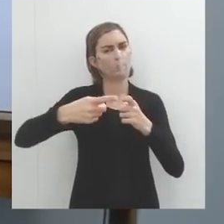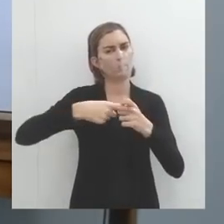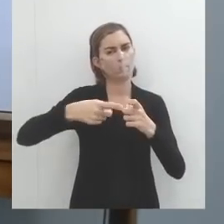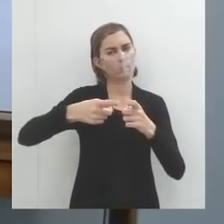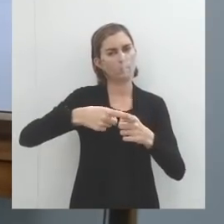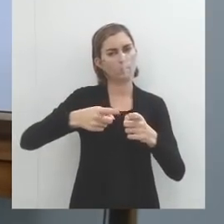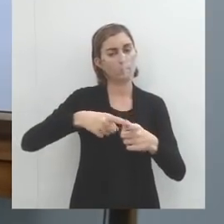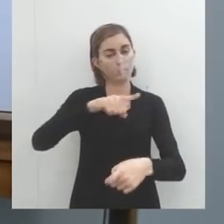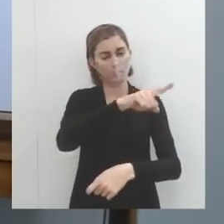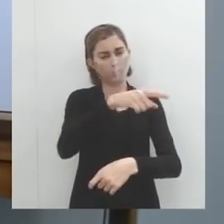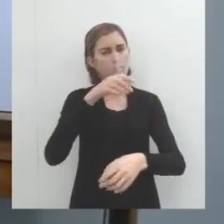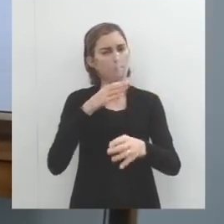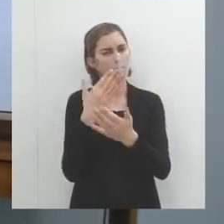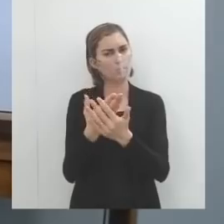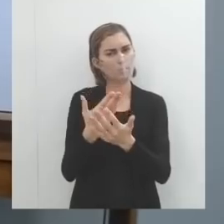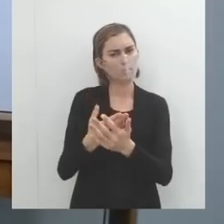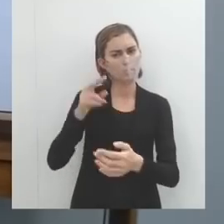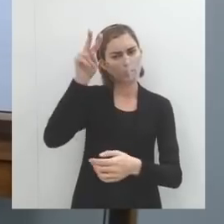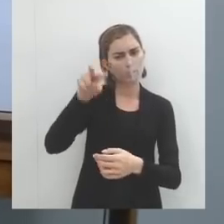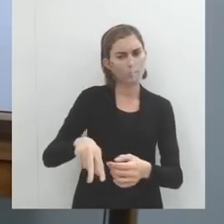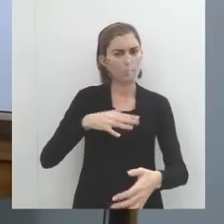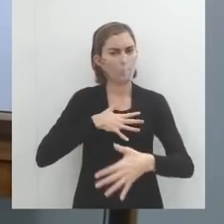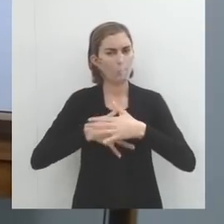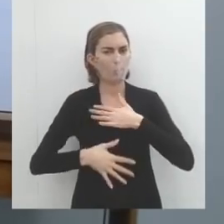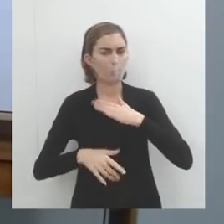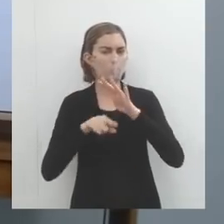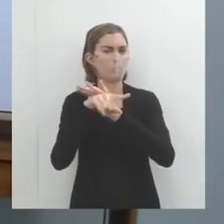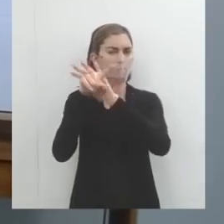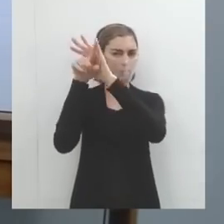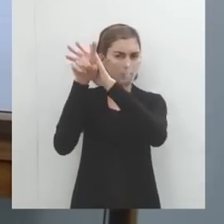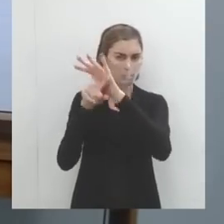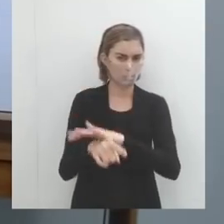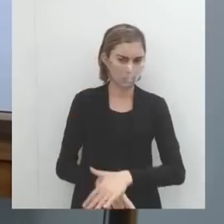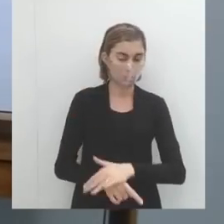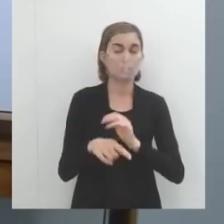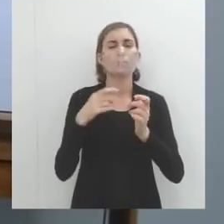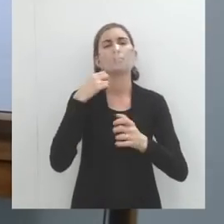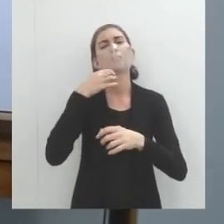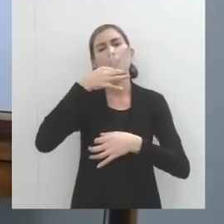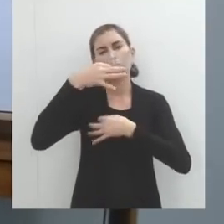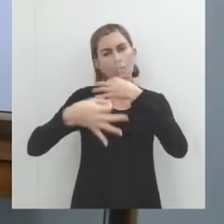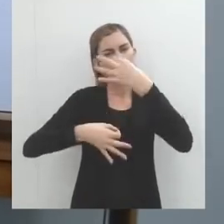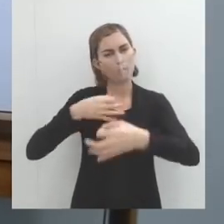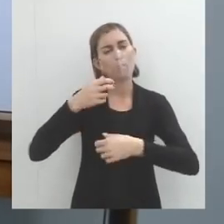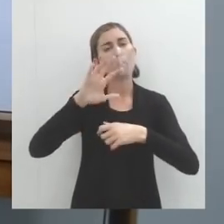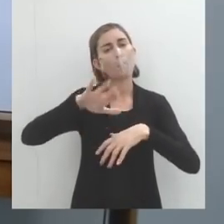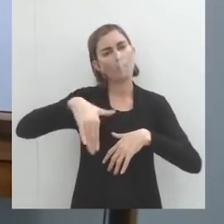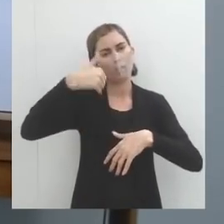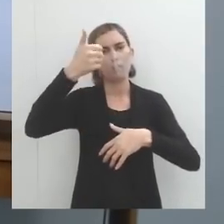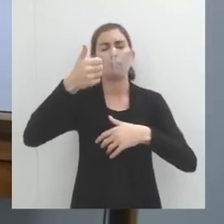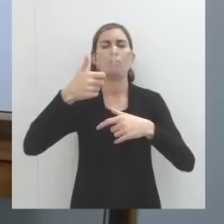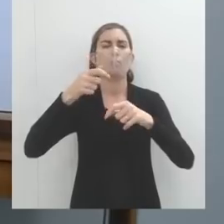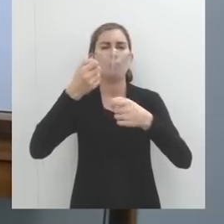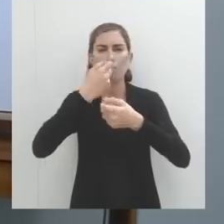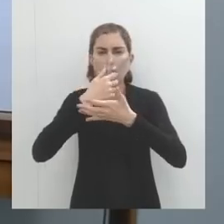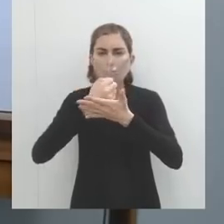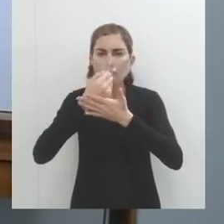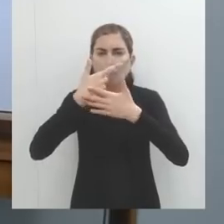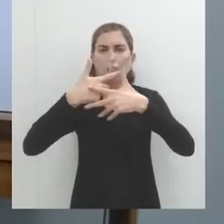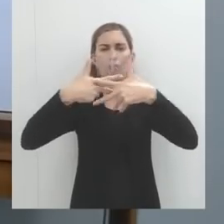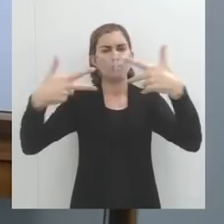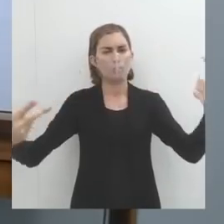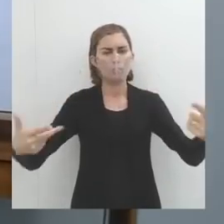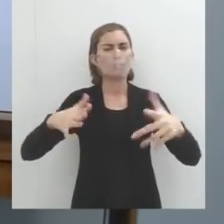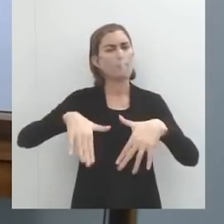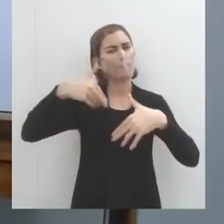ele vai estudar a tua fisiologia, ele vai olhar o teu caso e vai te indicar qual é o melhor método para você. Aí